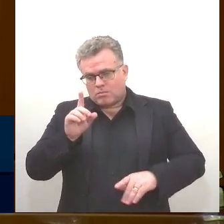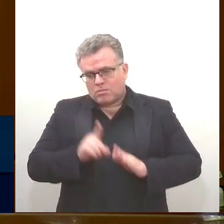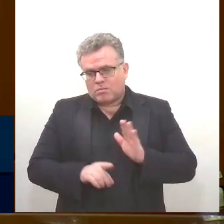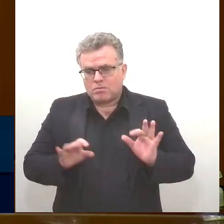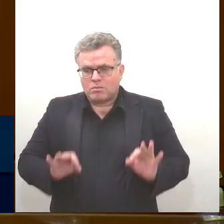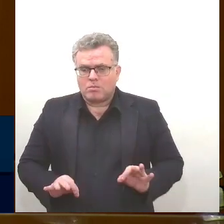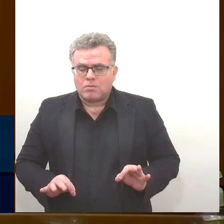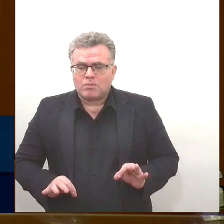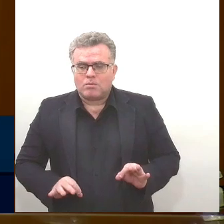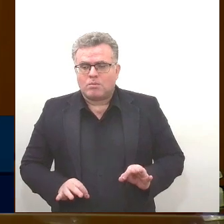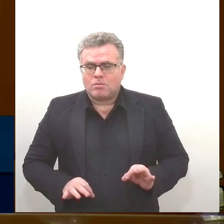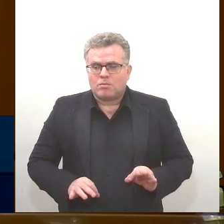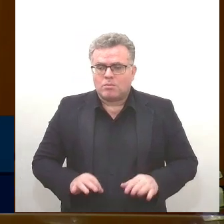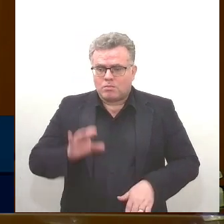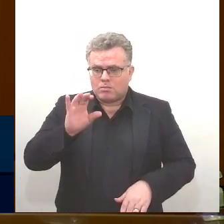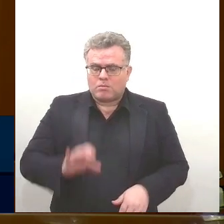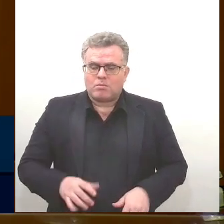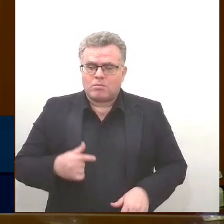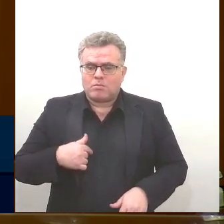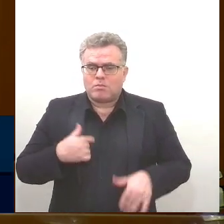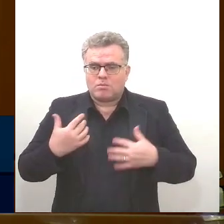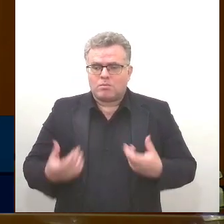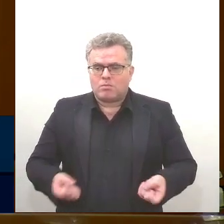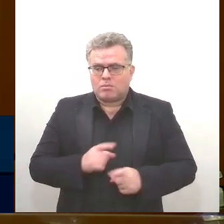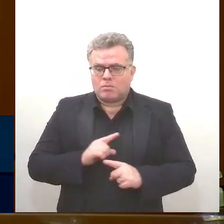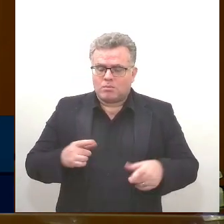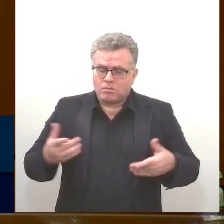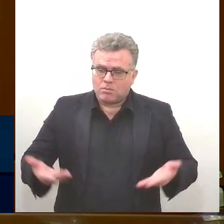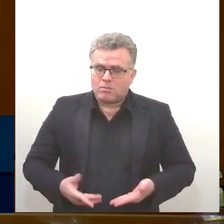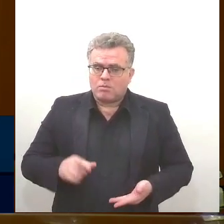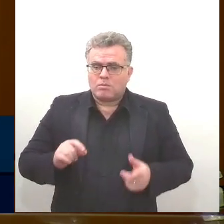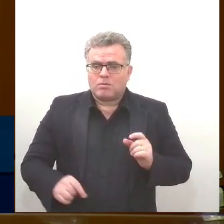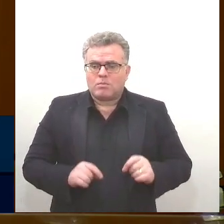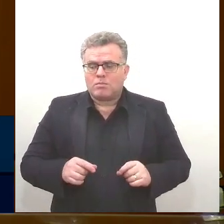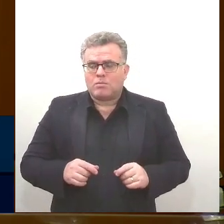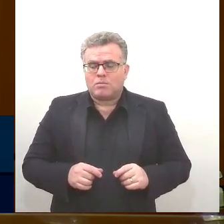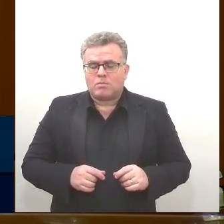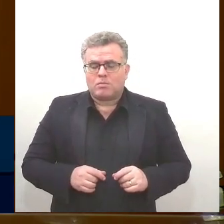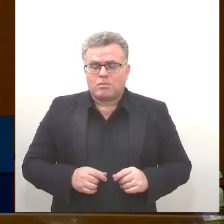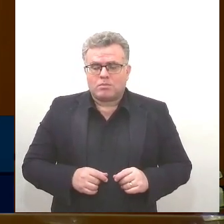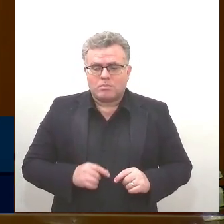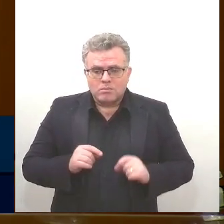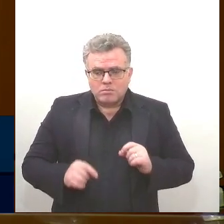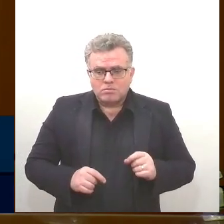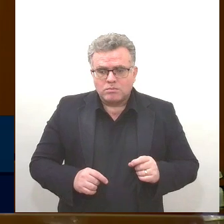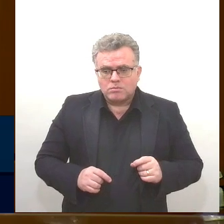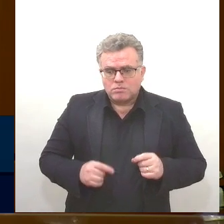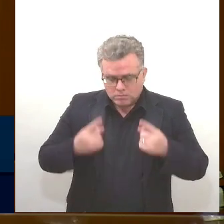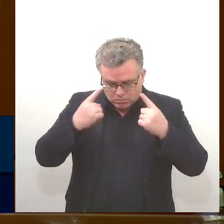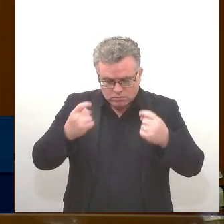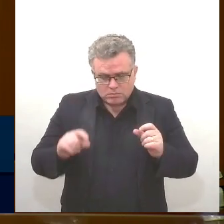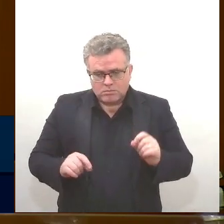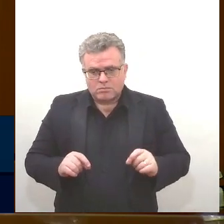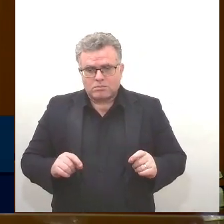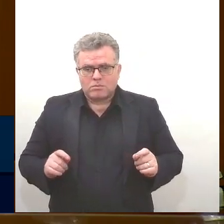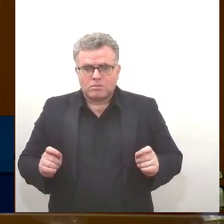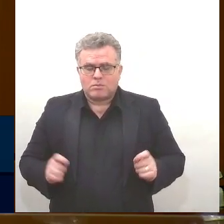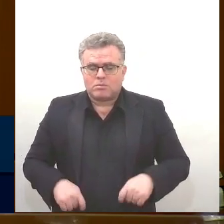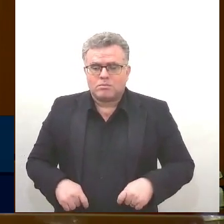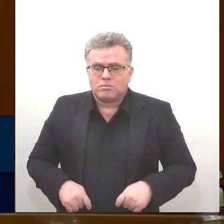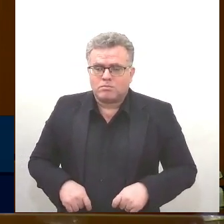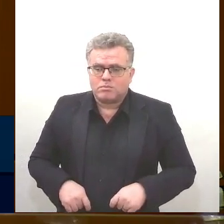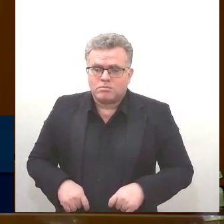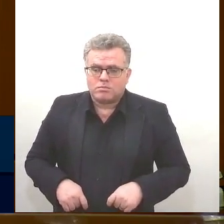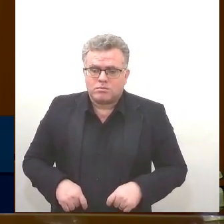inadmissível nos tempos de hoje aceitar esse tipo de violência psicológica também he por isso que eu